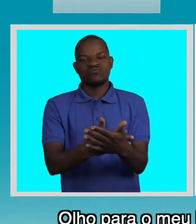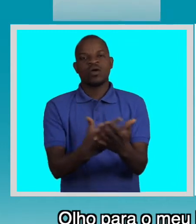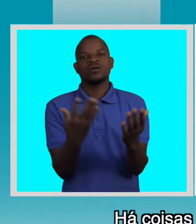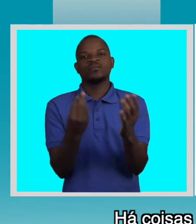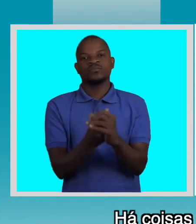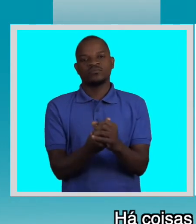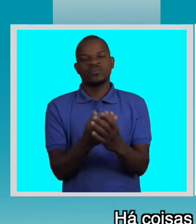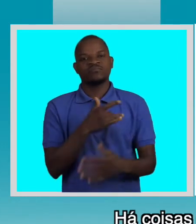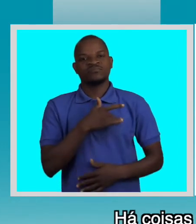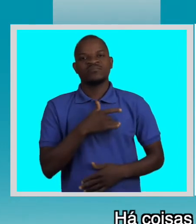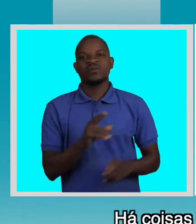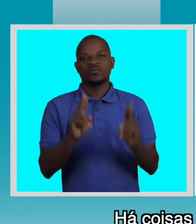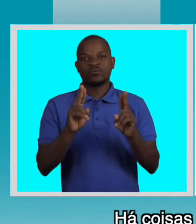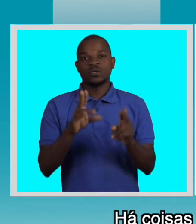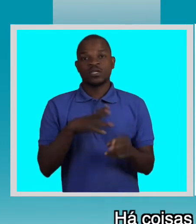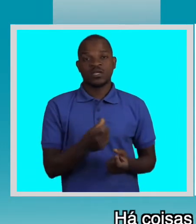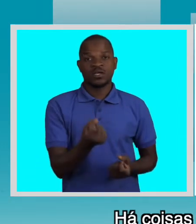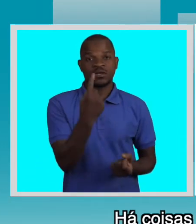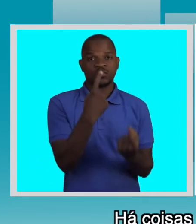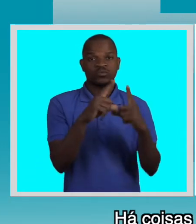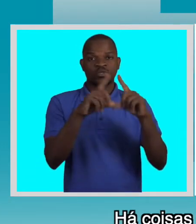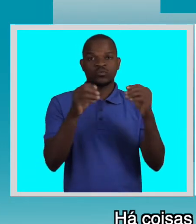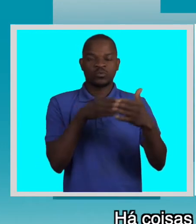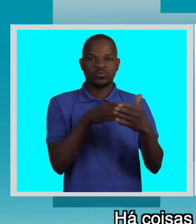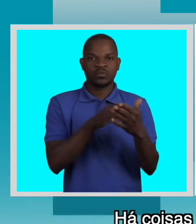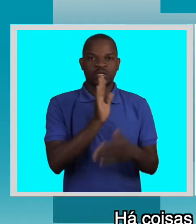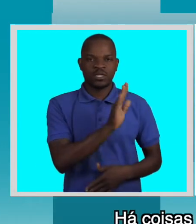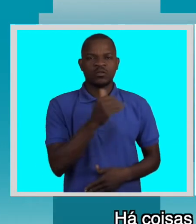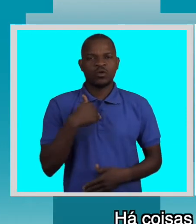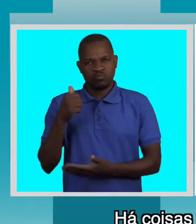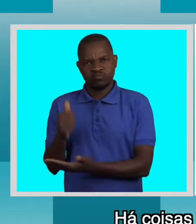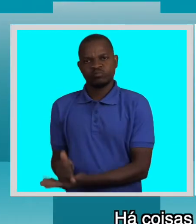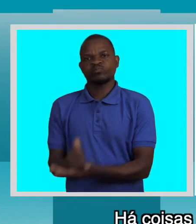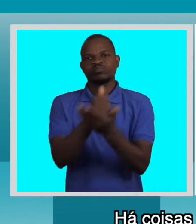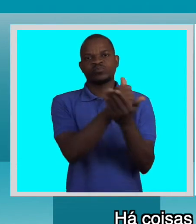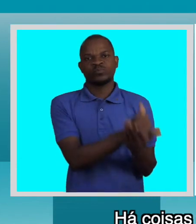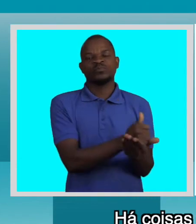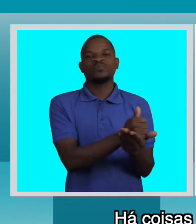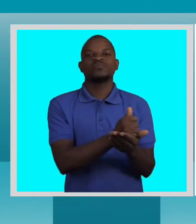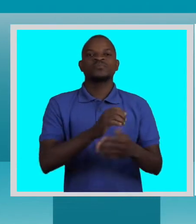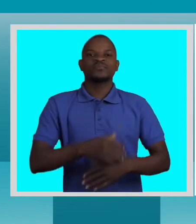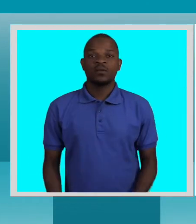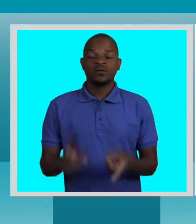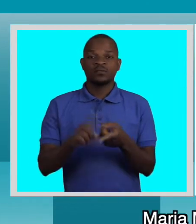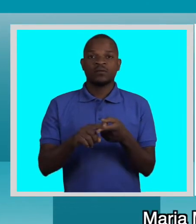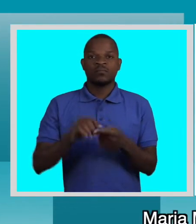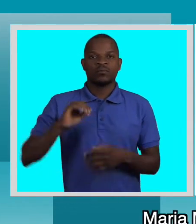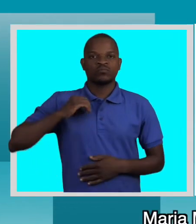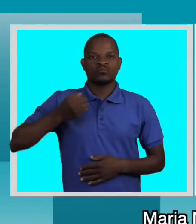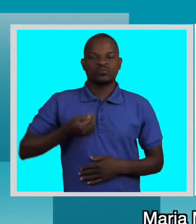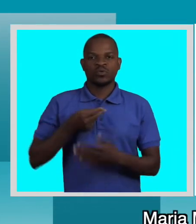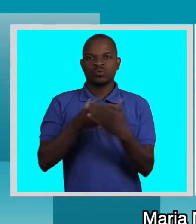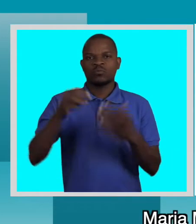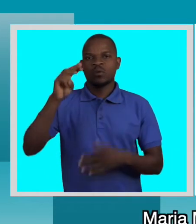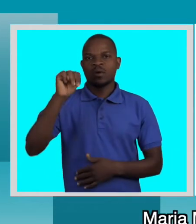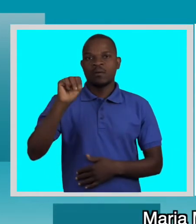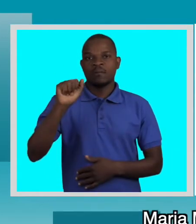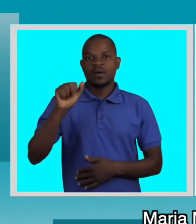ele. Me sinto normal. E tem coisas que ele não pode fazer. Quando eu tenho ansiedade de conseguir ajudar, eu ajudo. Maria Manuel,